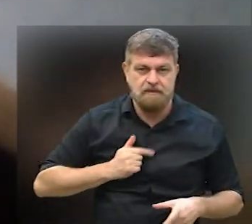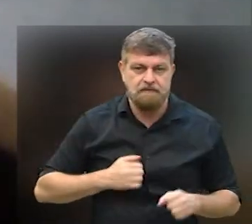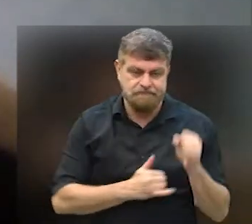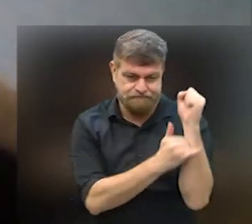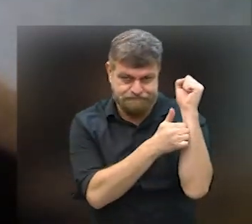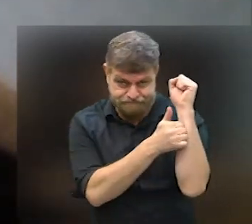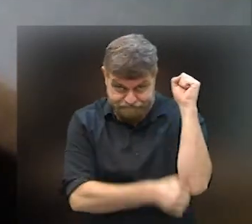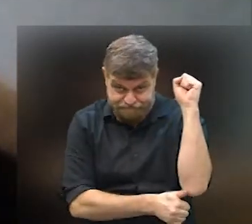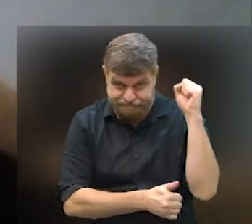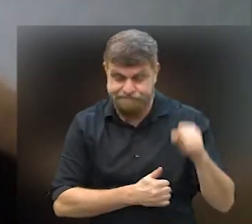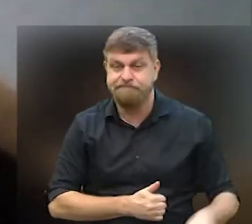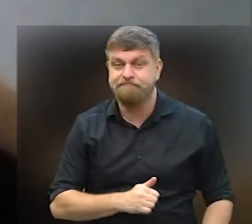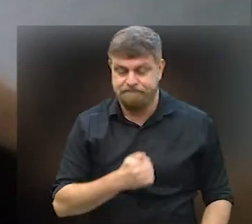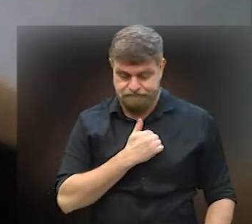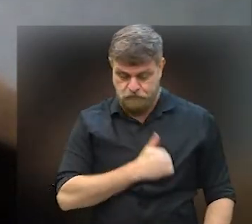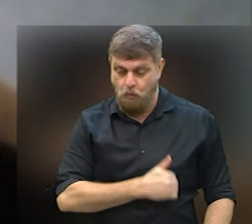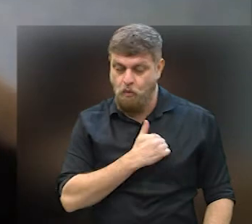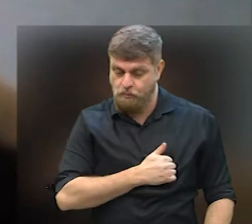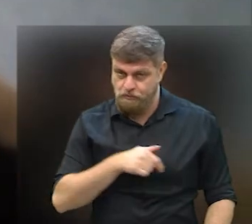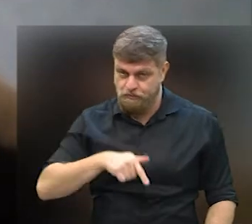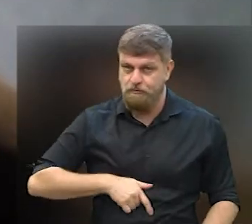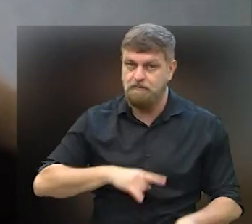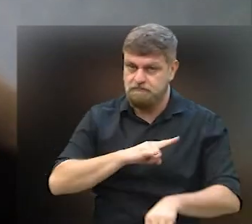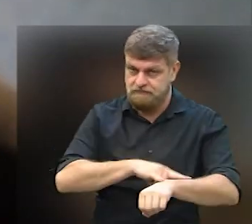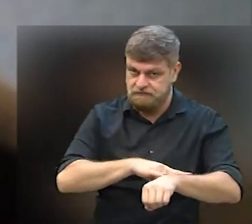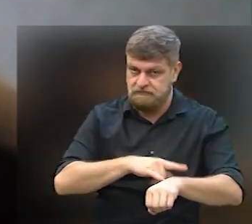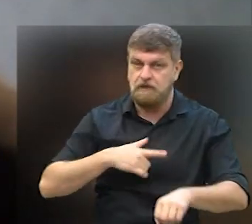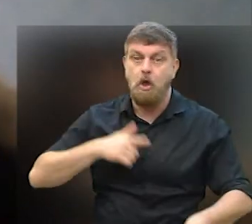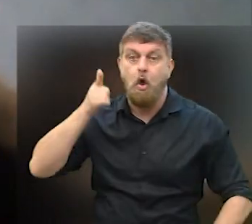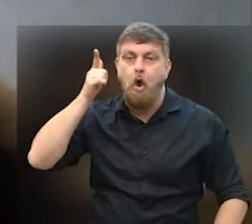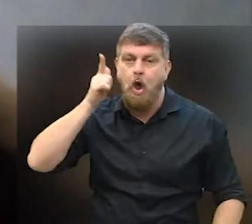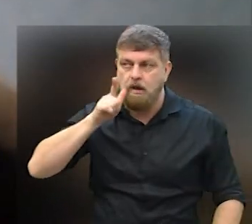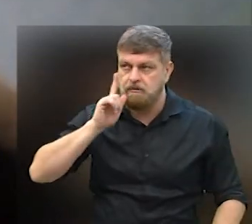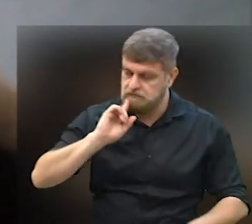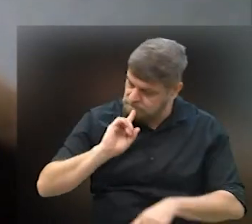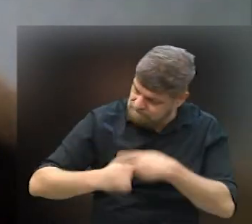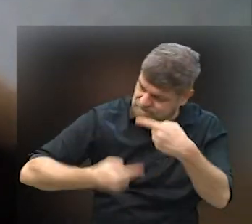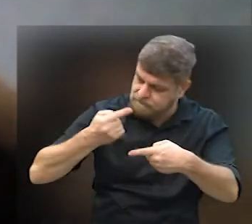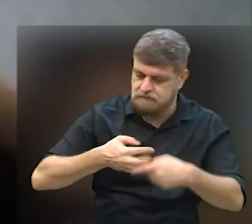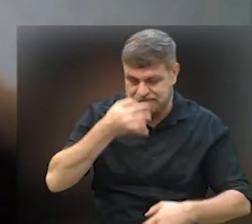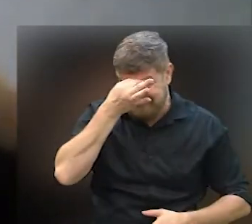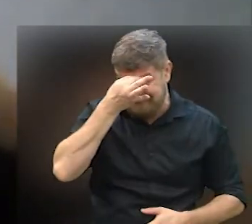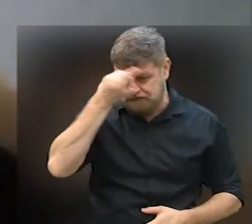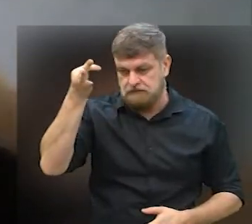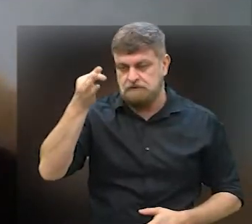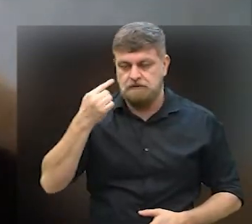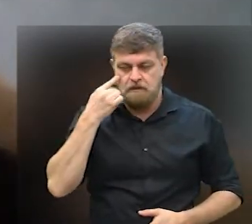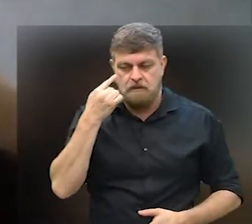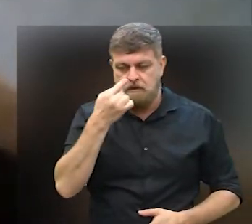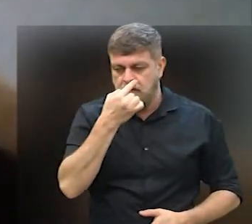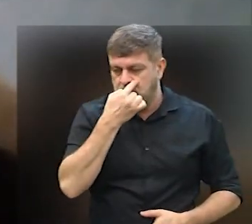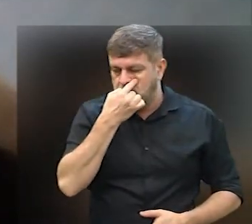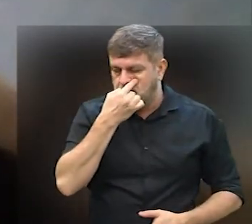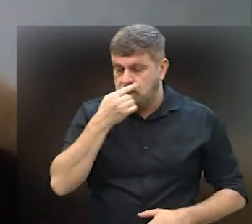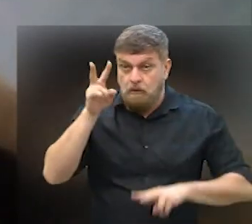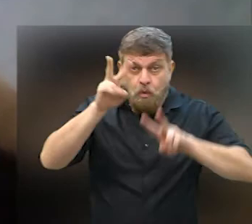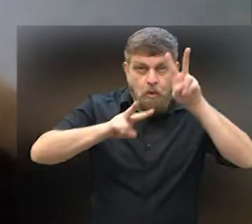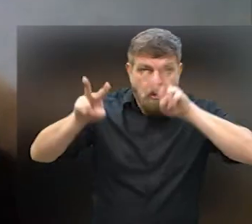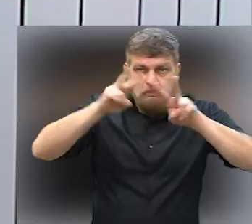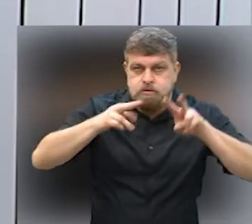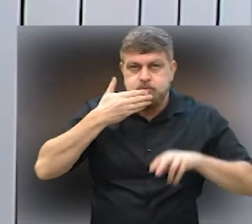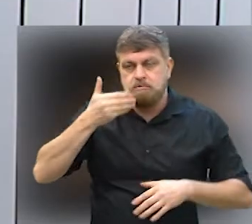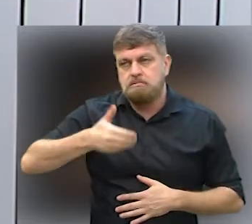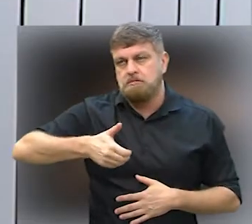necessidades fisiológicas na barraca, né? Nossa. Foi corrigido e por sorte. Que bacana. A gente